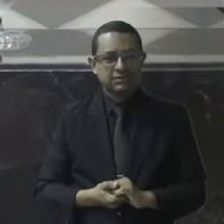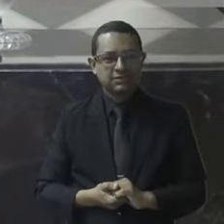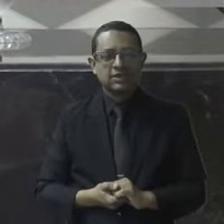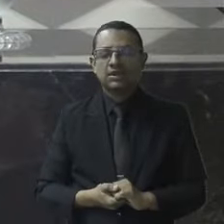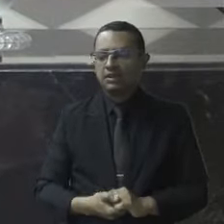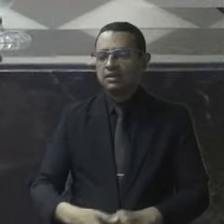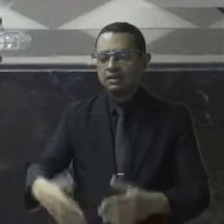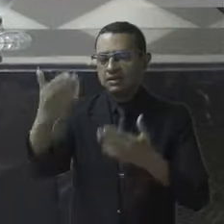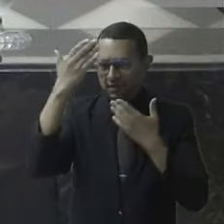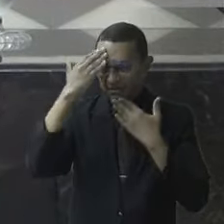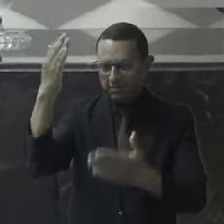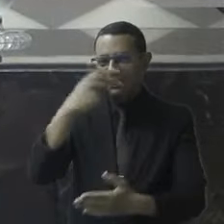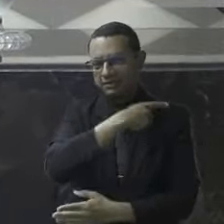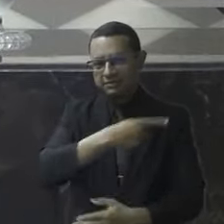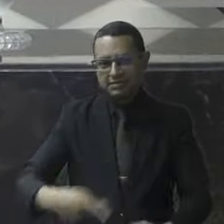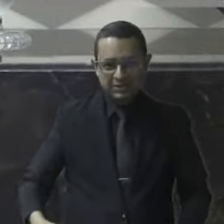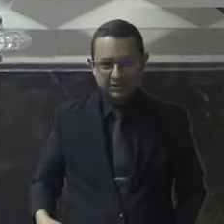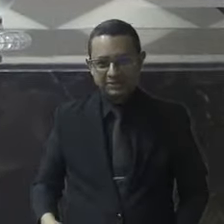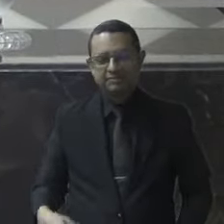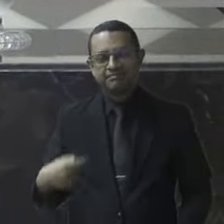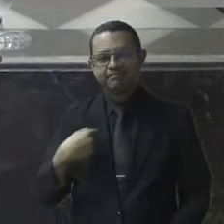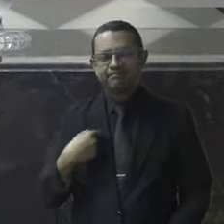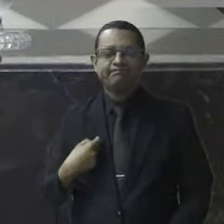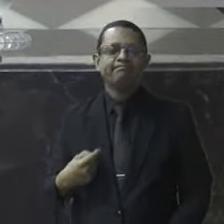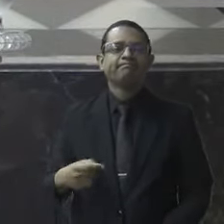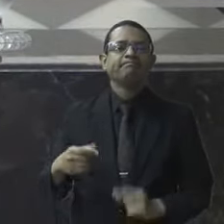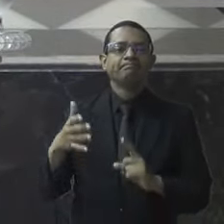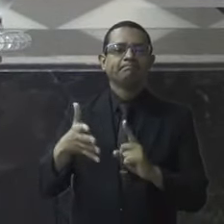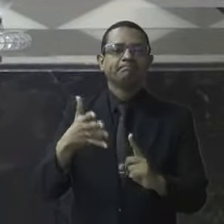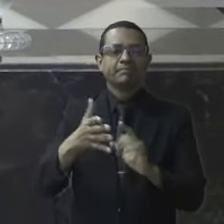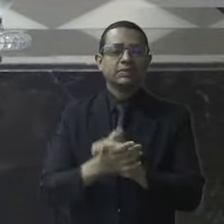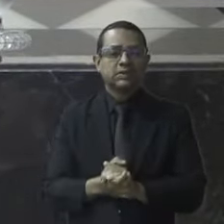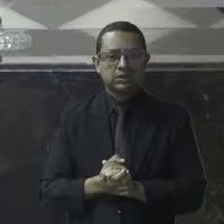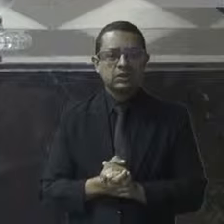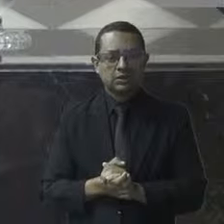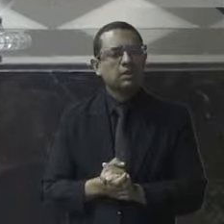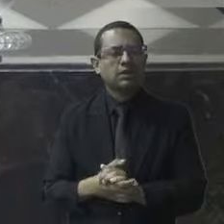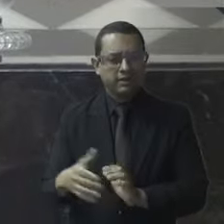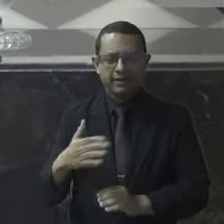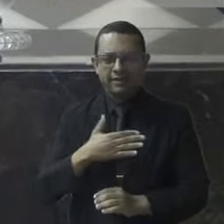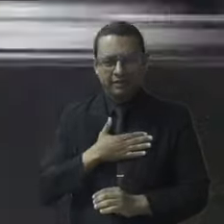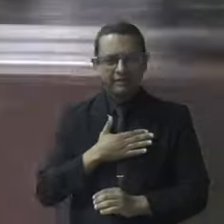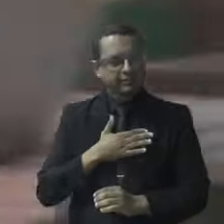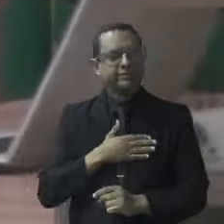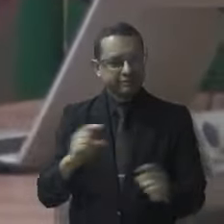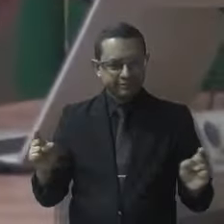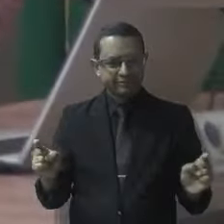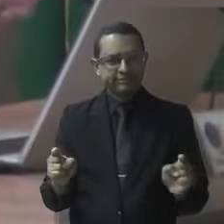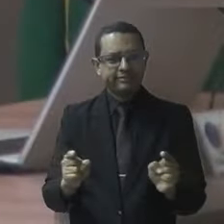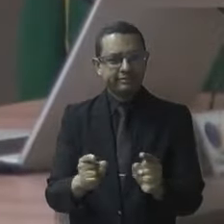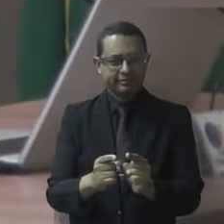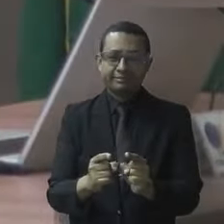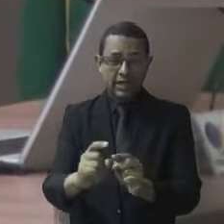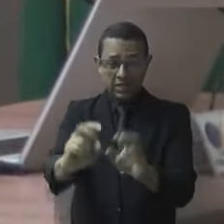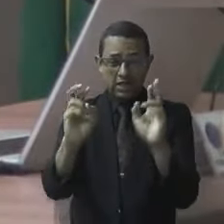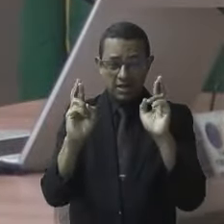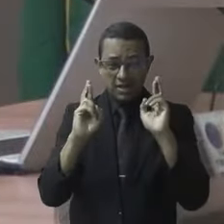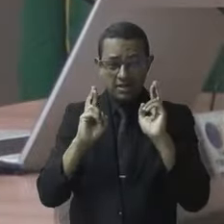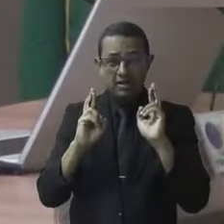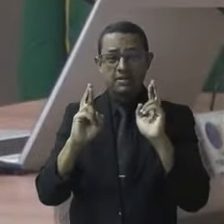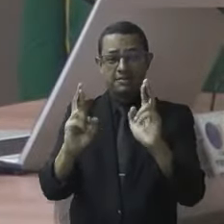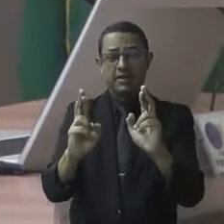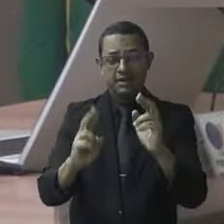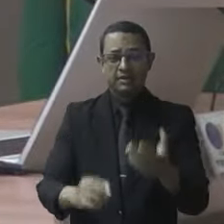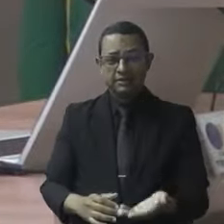Muito obrigado, presidente, pela concessão da palavra, mas eu vou ser sucinto, até em respeito à fala de